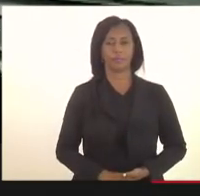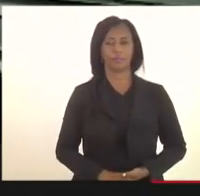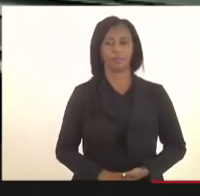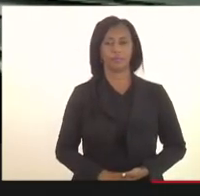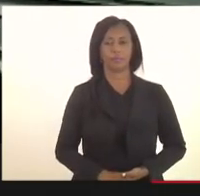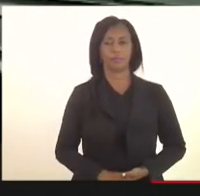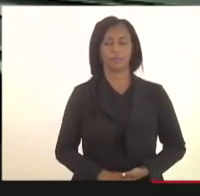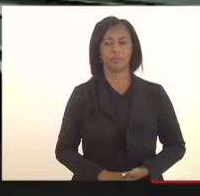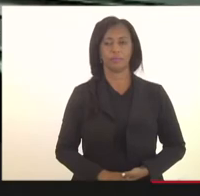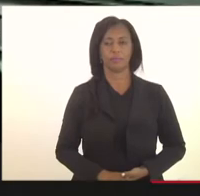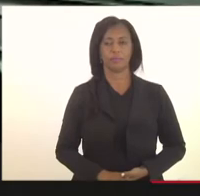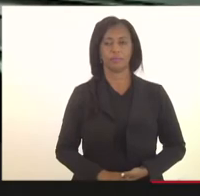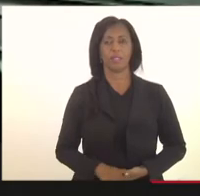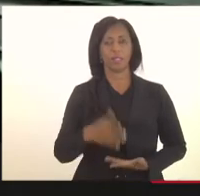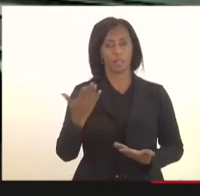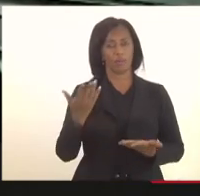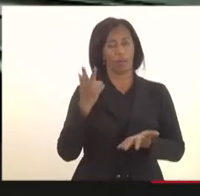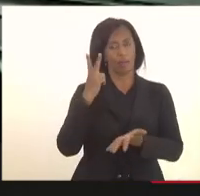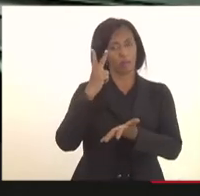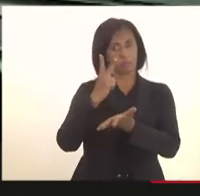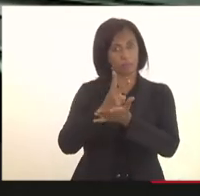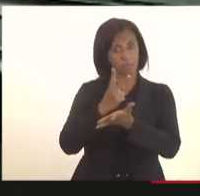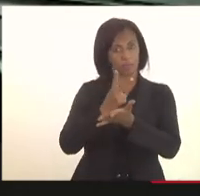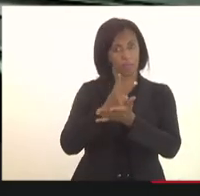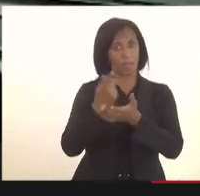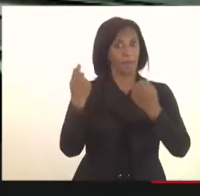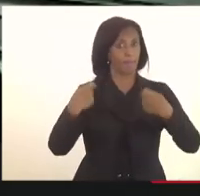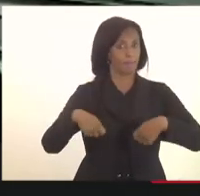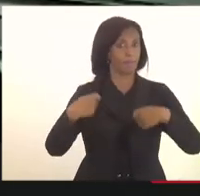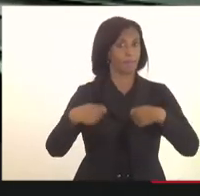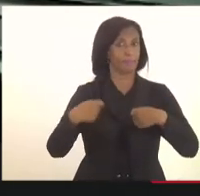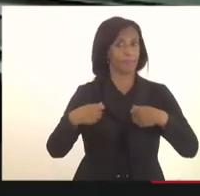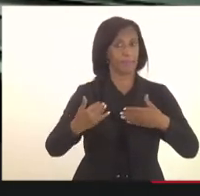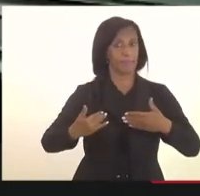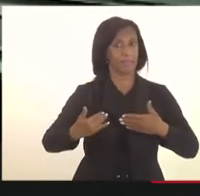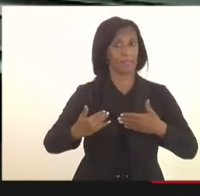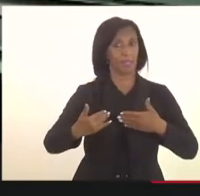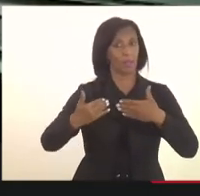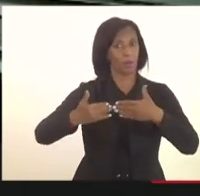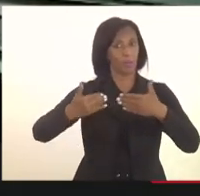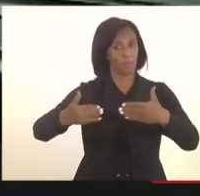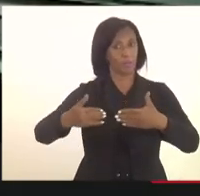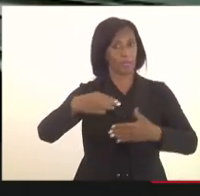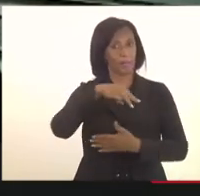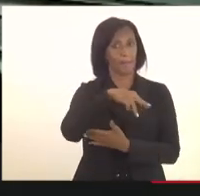faça essa arguição ao Ministério de Minas e Energia, que tem que ditar